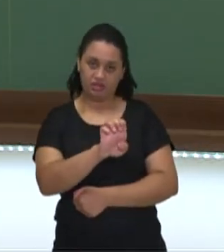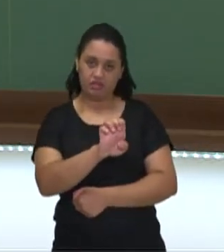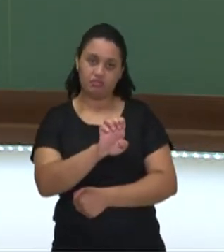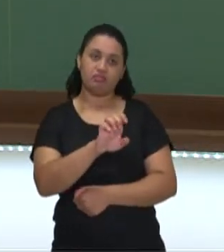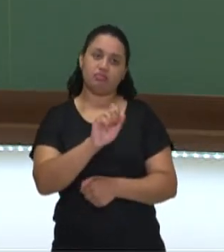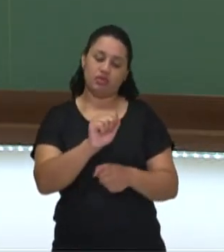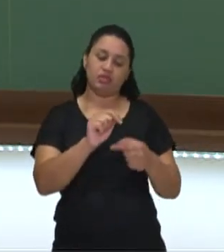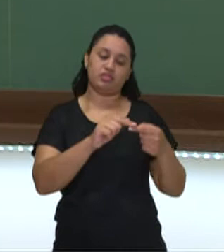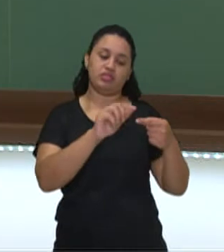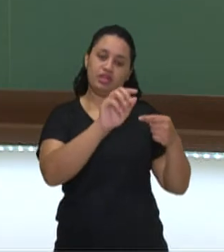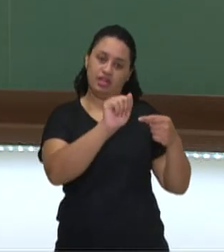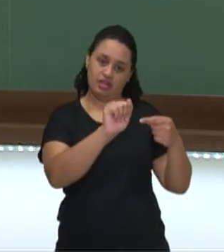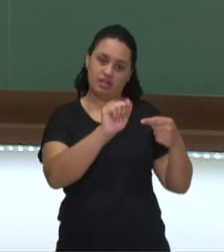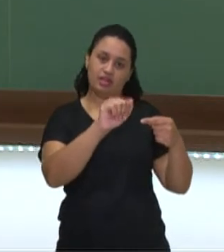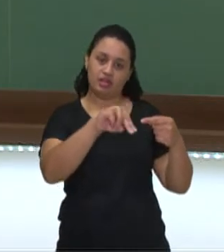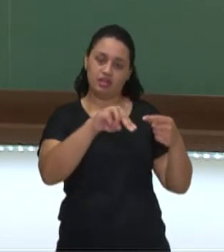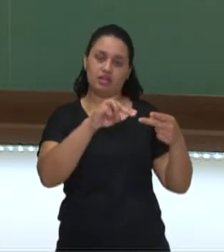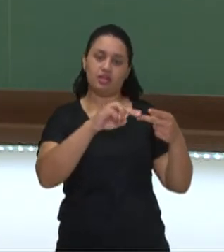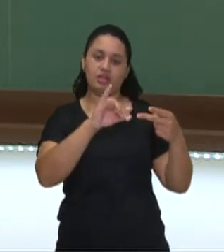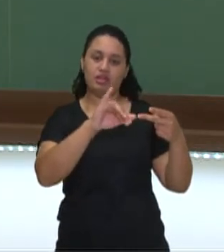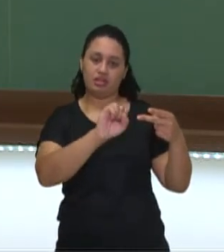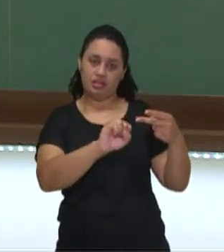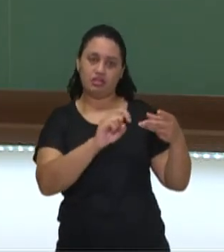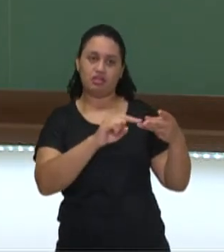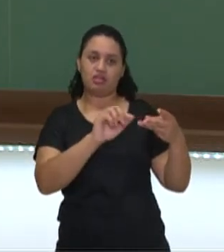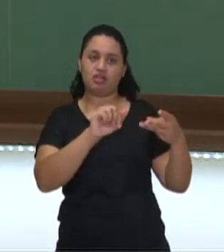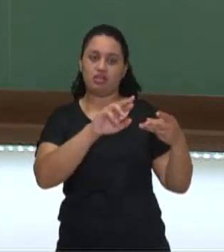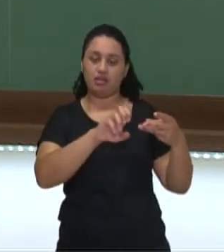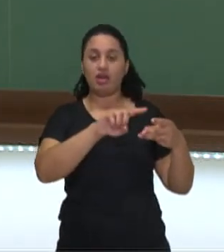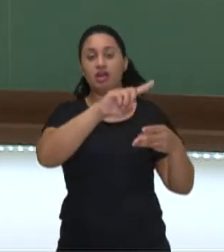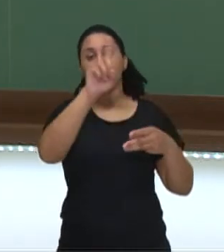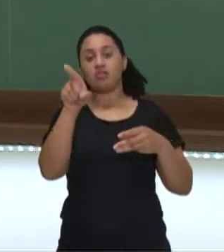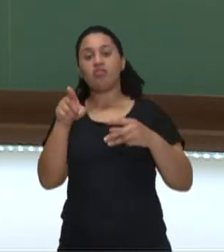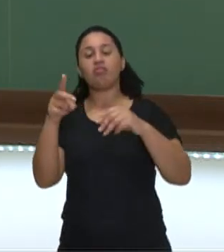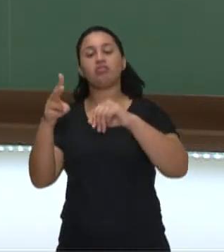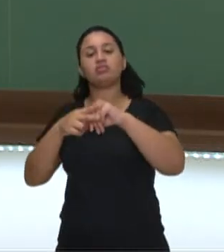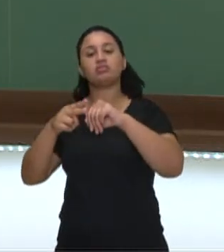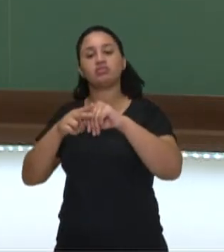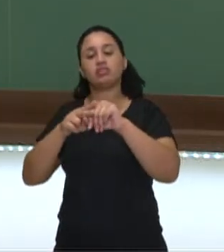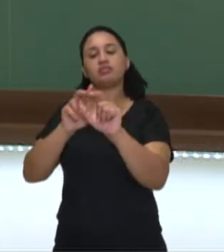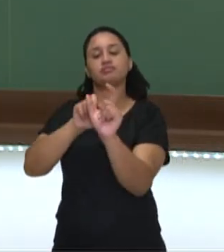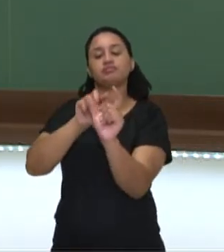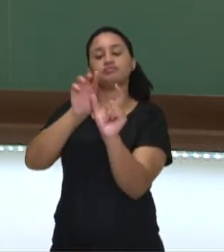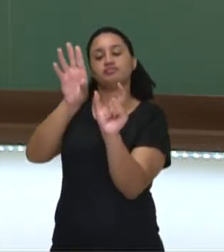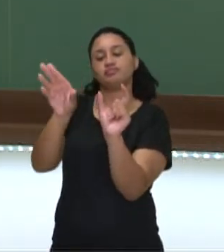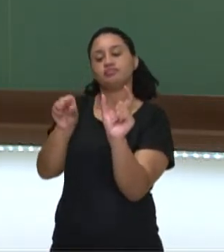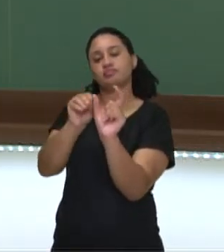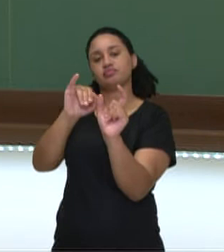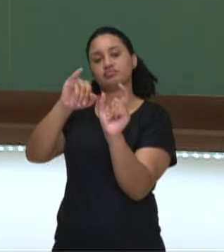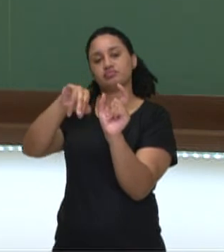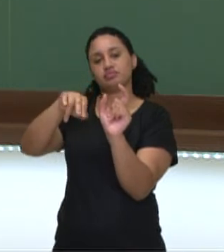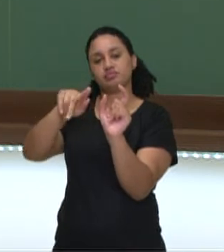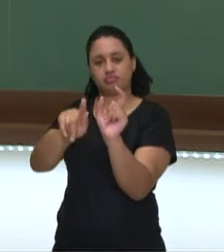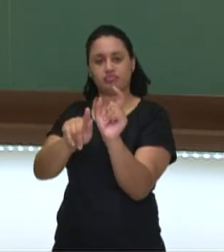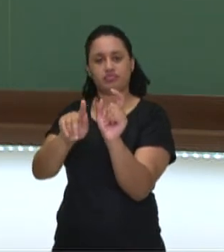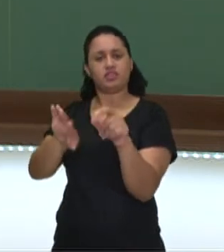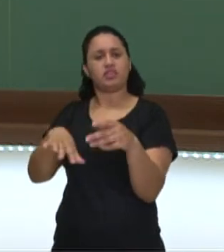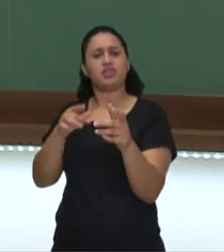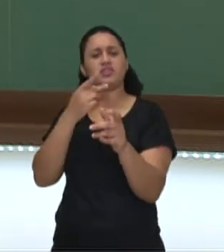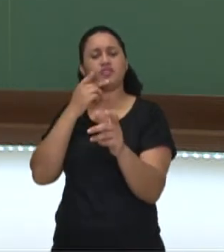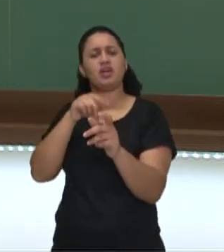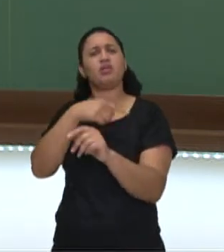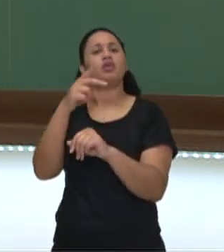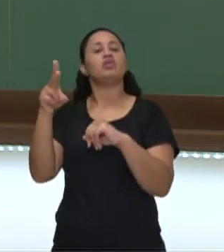am, is ou are, e o verbo seguinte com ing. Daí você pensa, quando eu falo de verbo seguinte, o